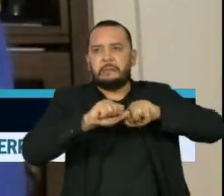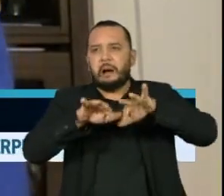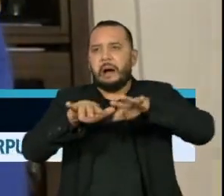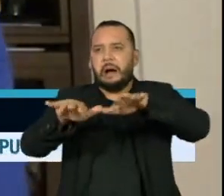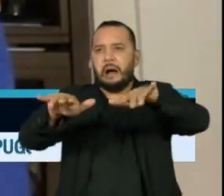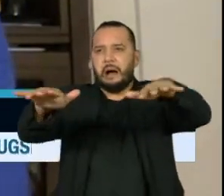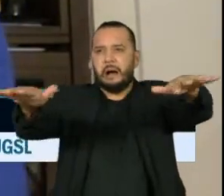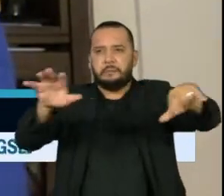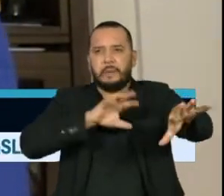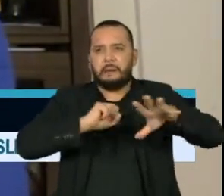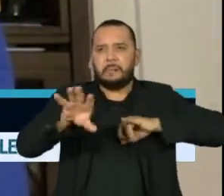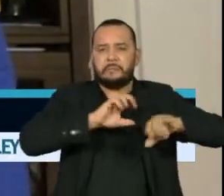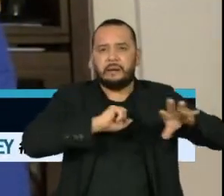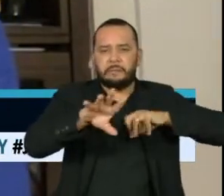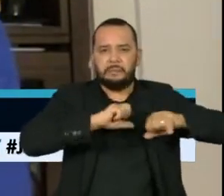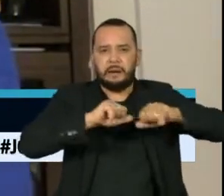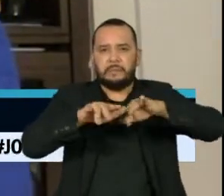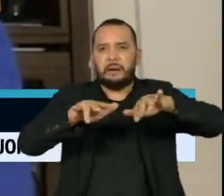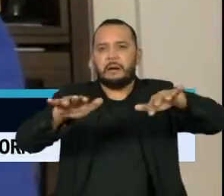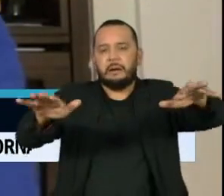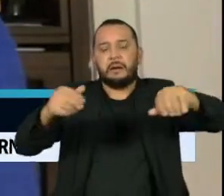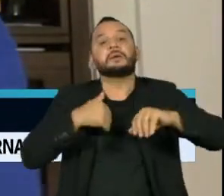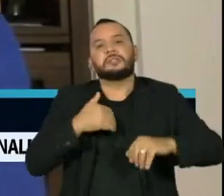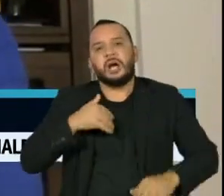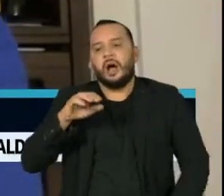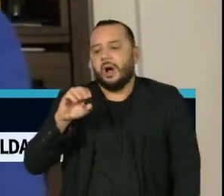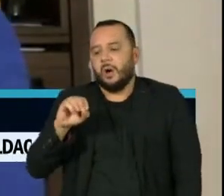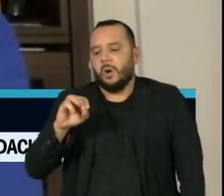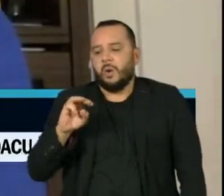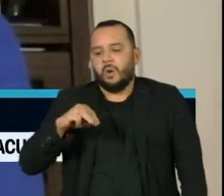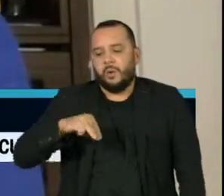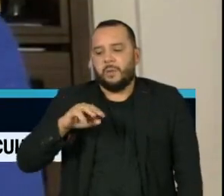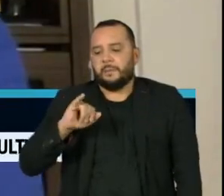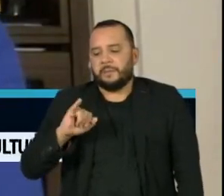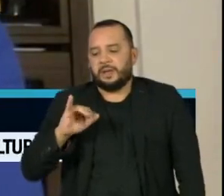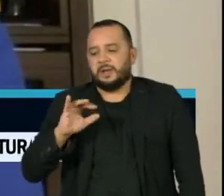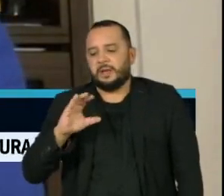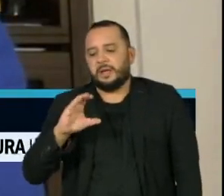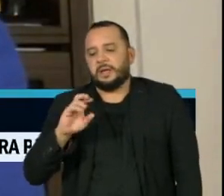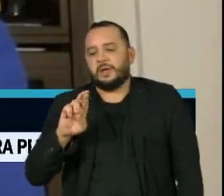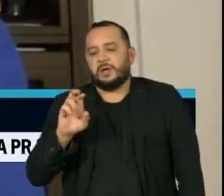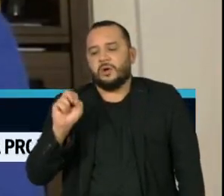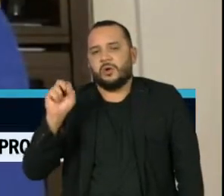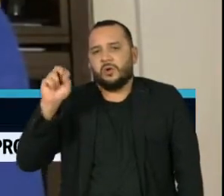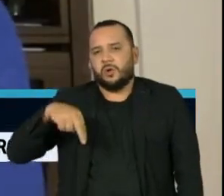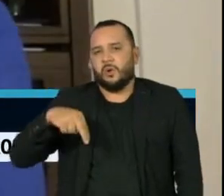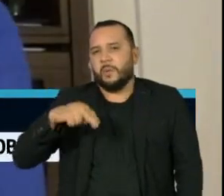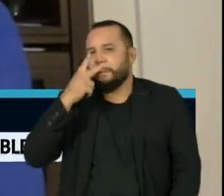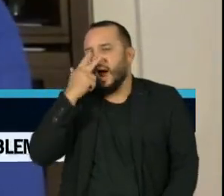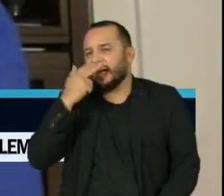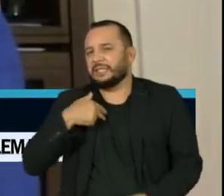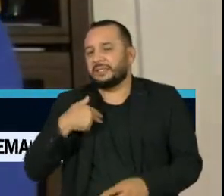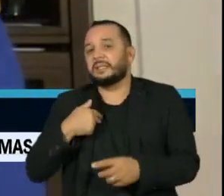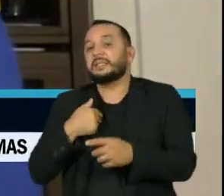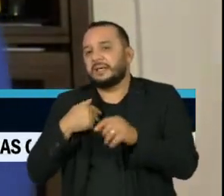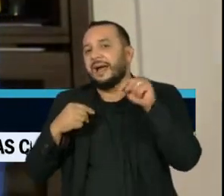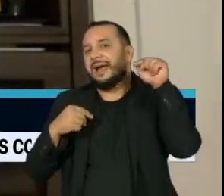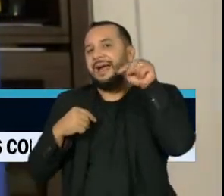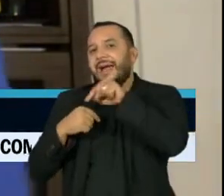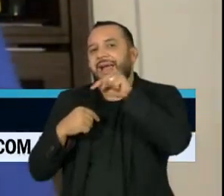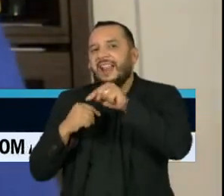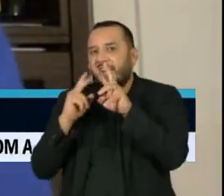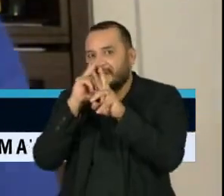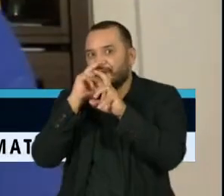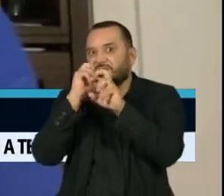pelo menos uma certa imunidade prévia, como já foi inclusive reportado em alguns estudos, protegendo